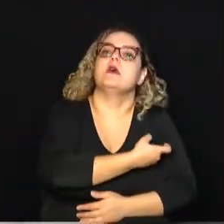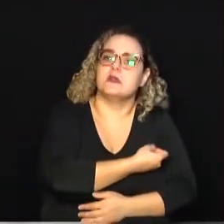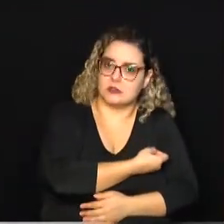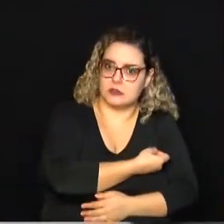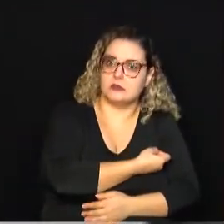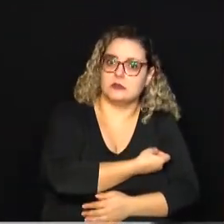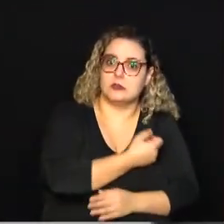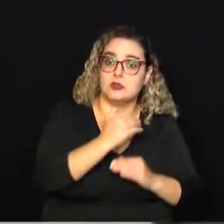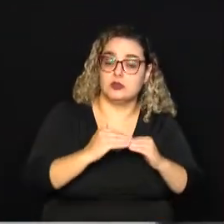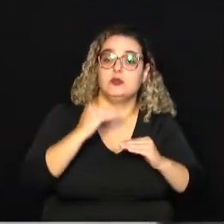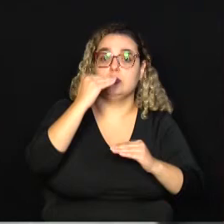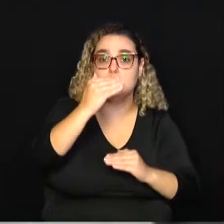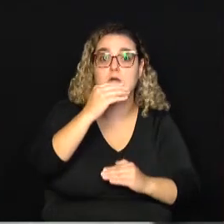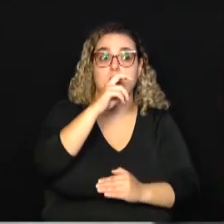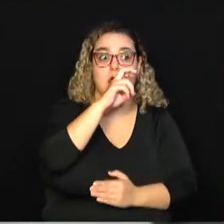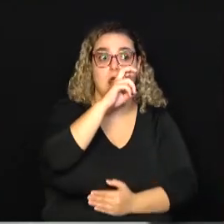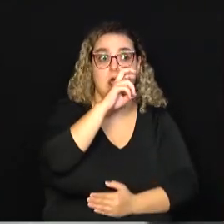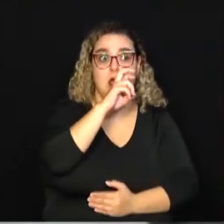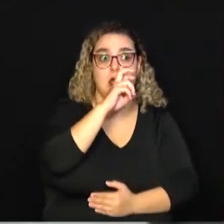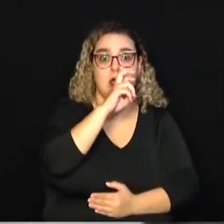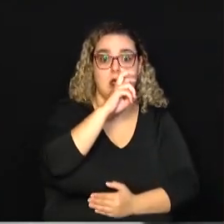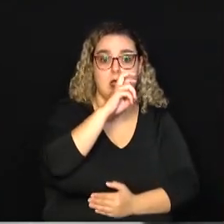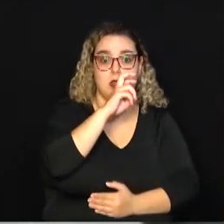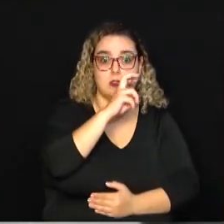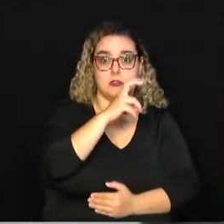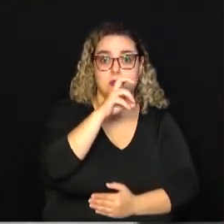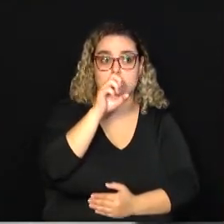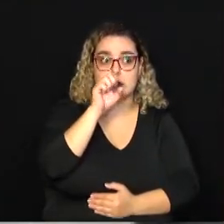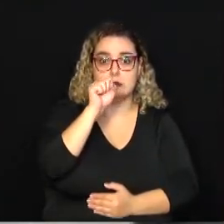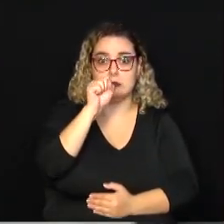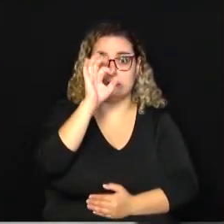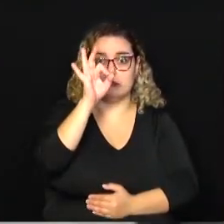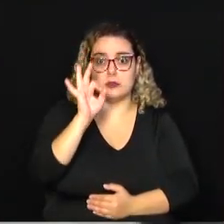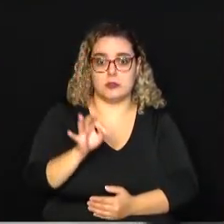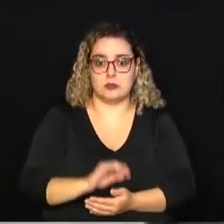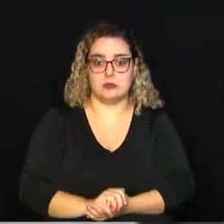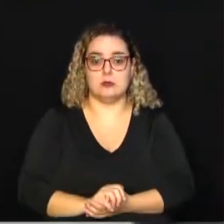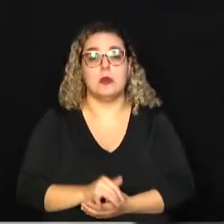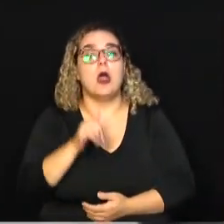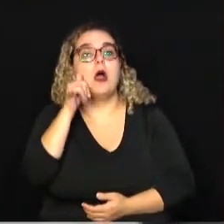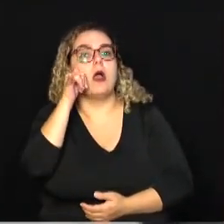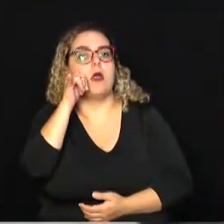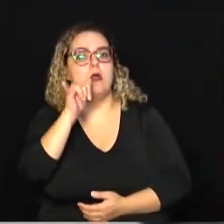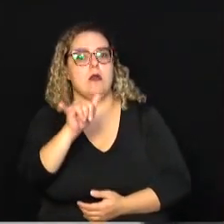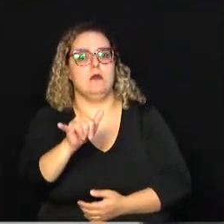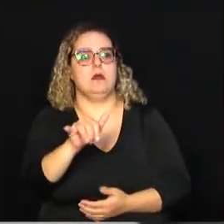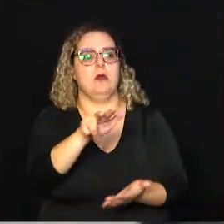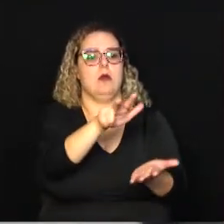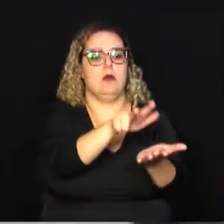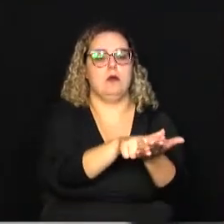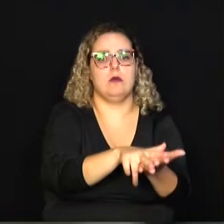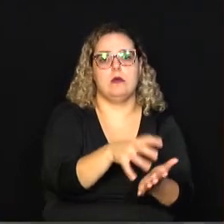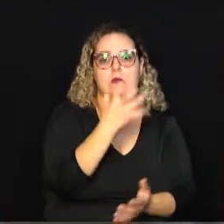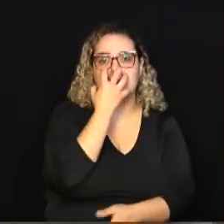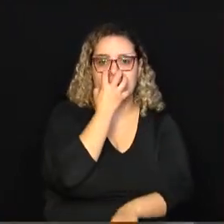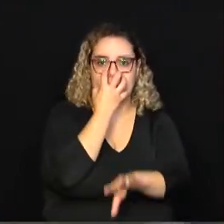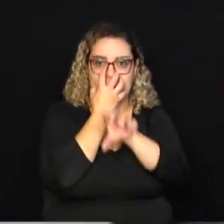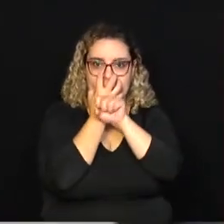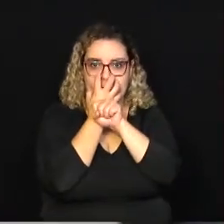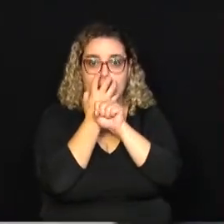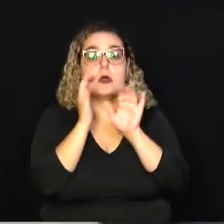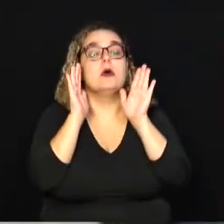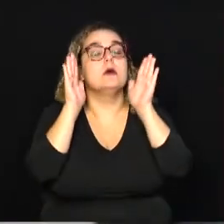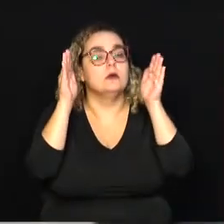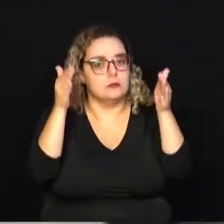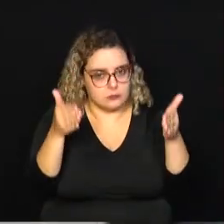50%, e demonstraram uma eficácia ainda maior para prevenir internações hospitalares e prevenir casos graves. Essa é a questão